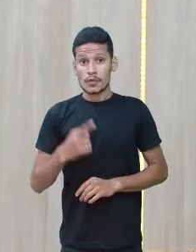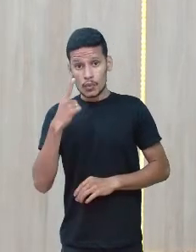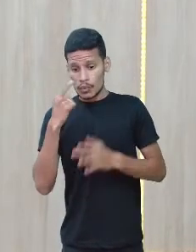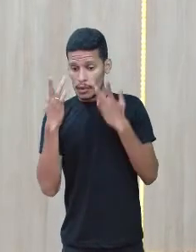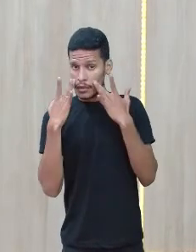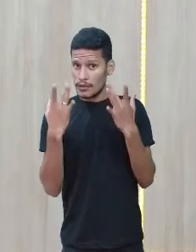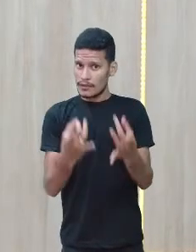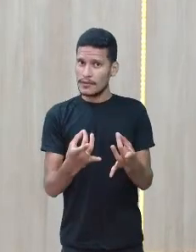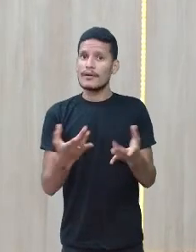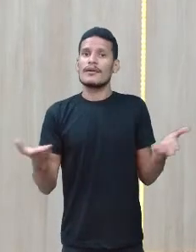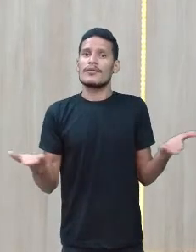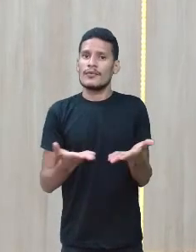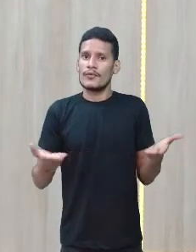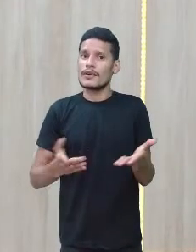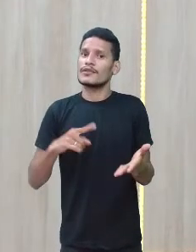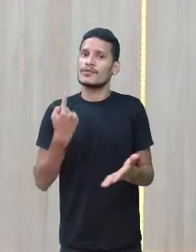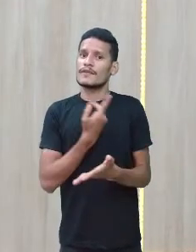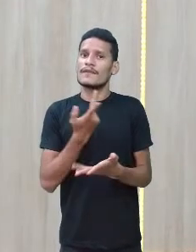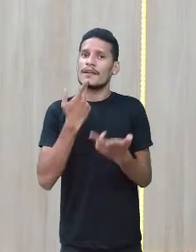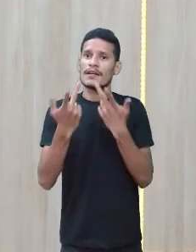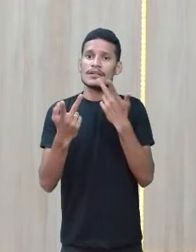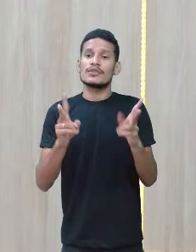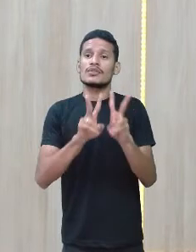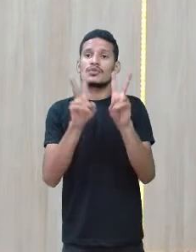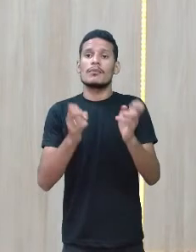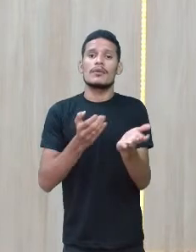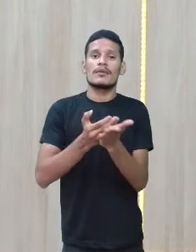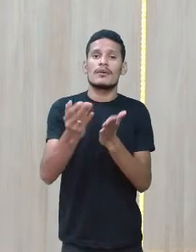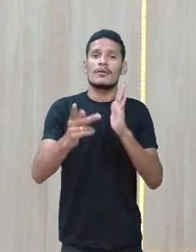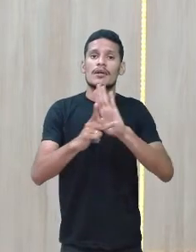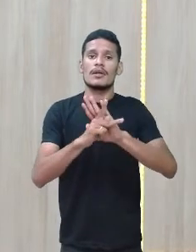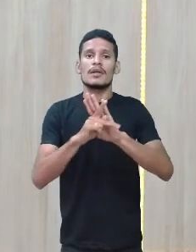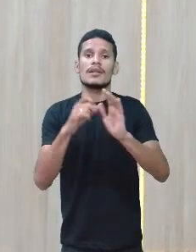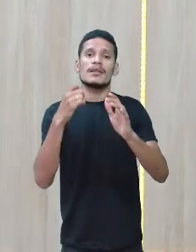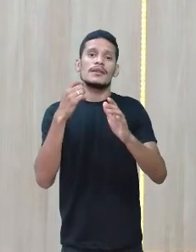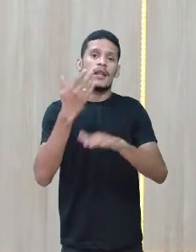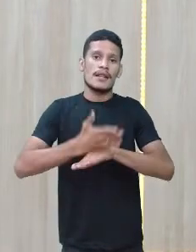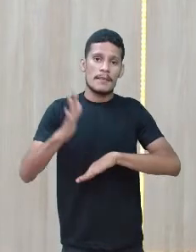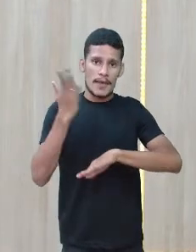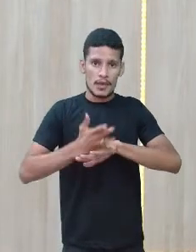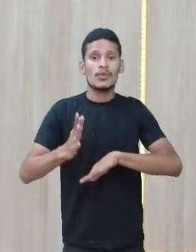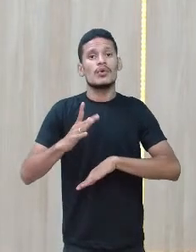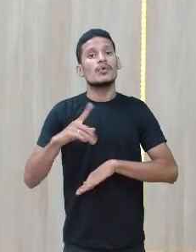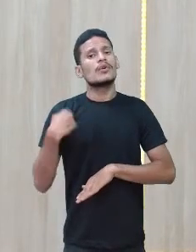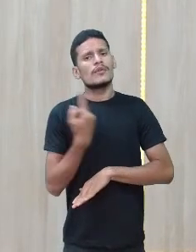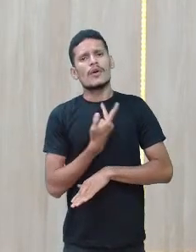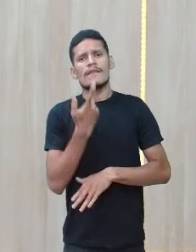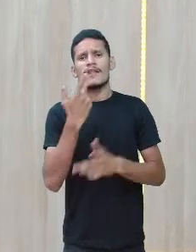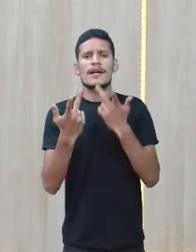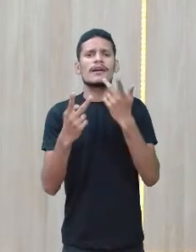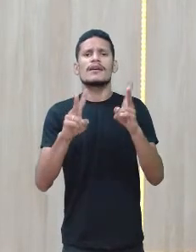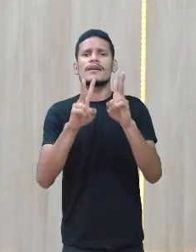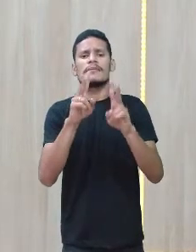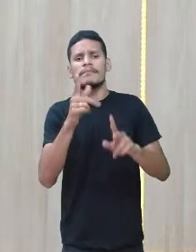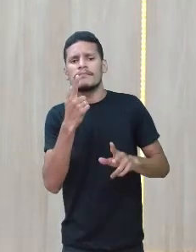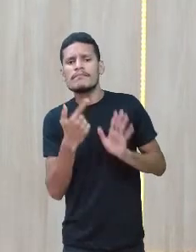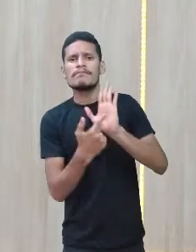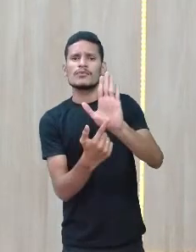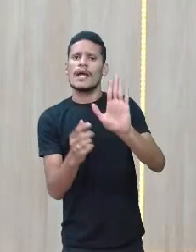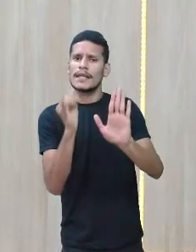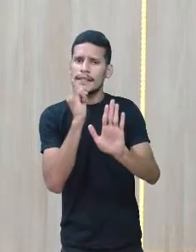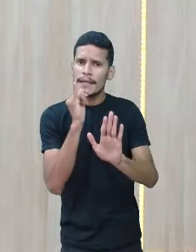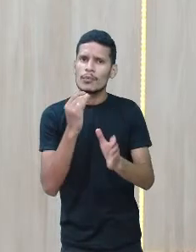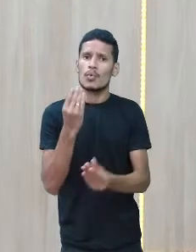fica ligada, que hoje a gente vai falar sobre princípios de treinamento. Então eu vou falar aqui sobre vários exemplos, como é que funciona, como